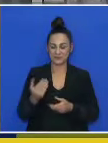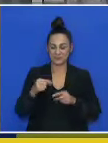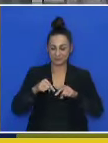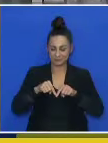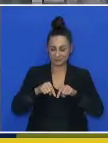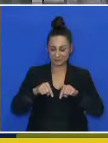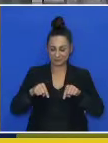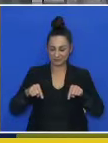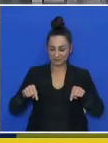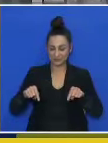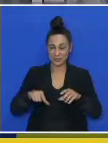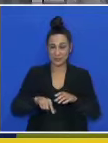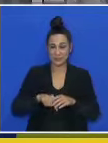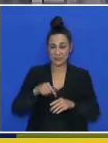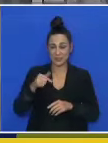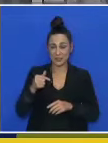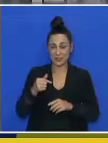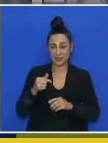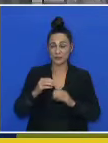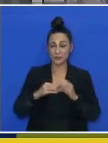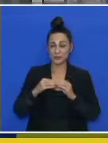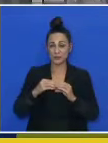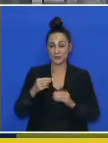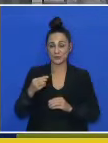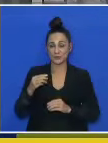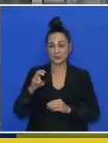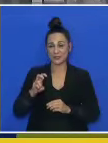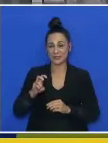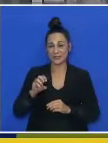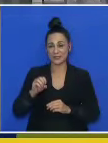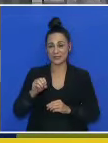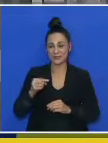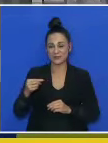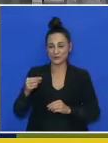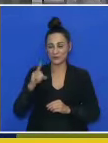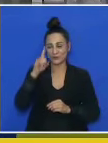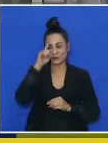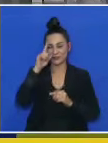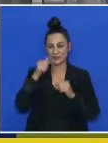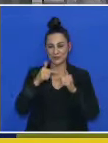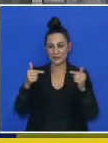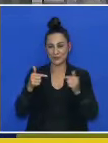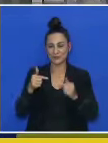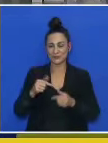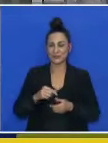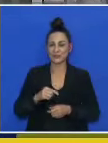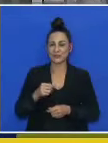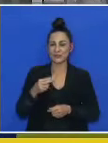Vamos confirmar as 7 dezenas sorteadas no concurso 501 do dia de sorte.